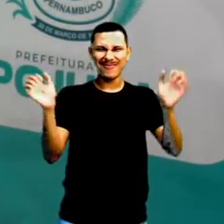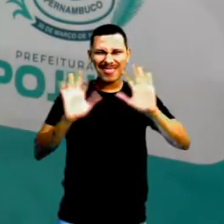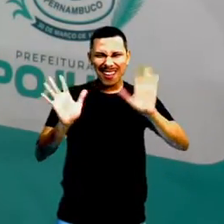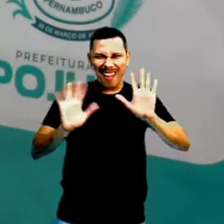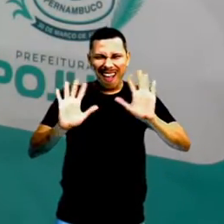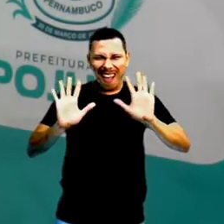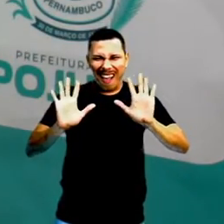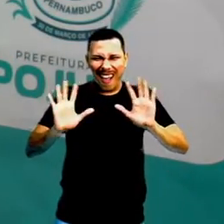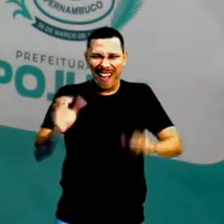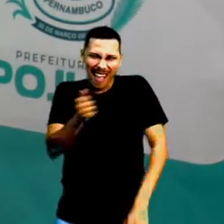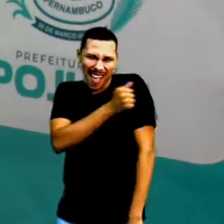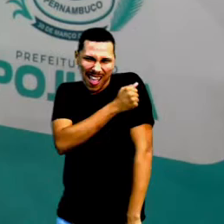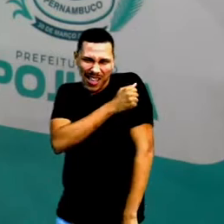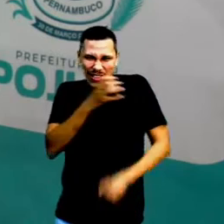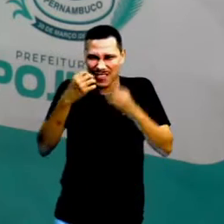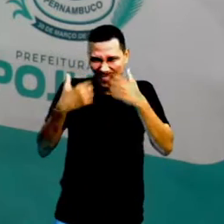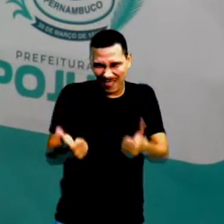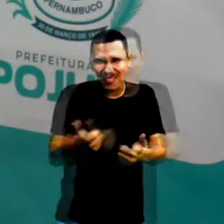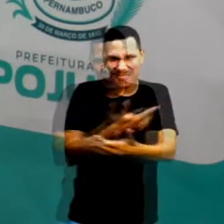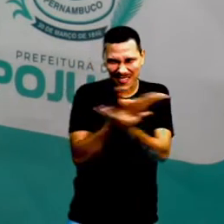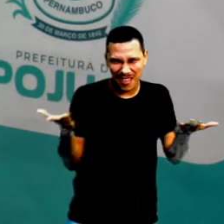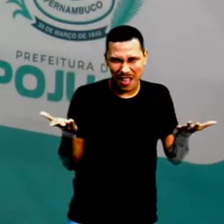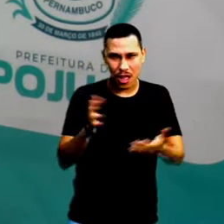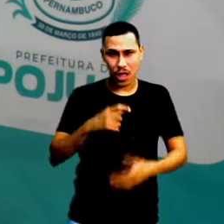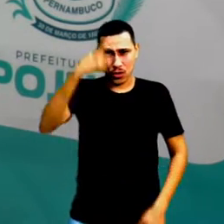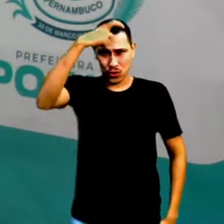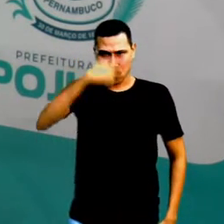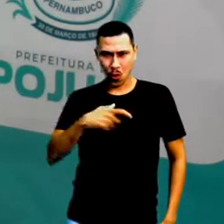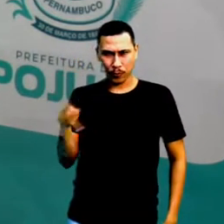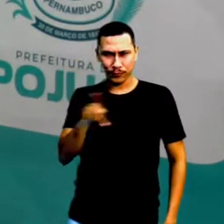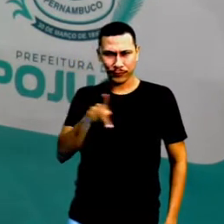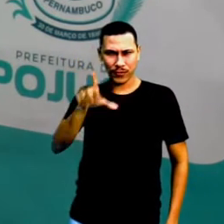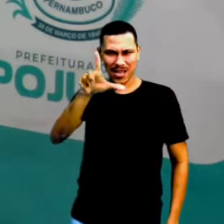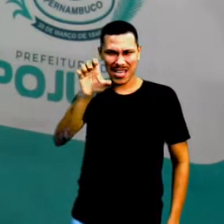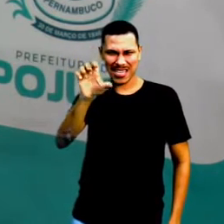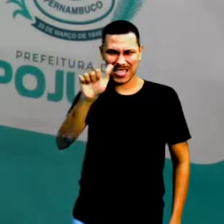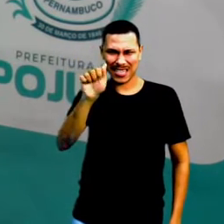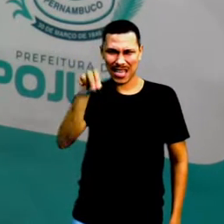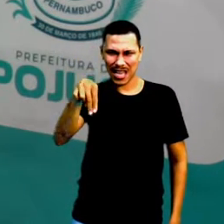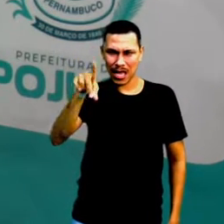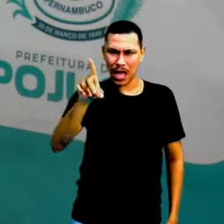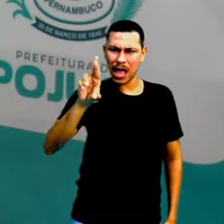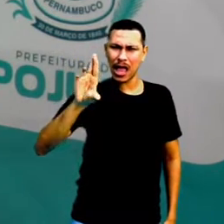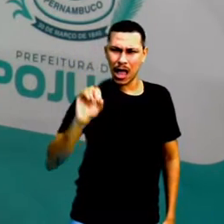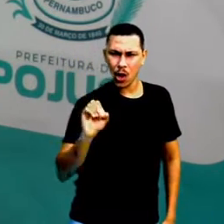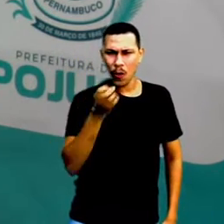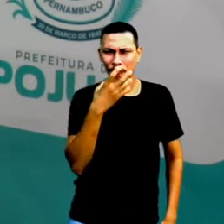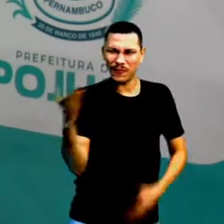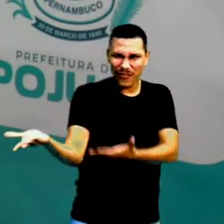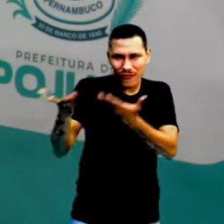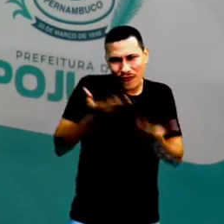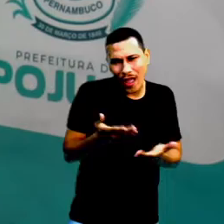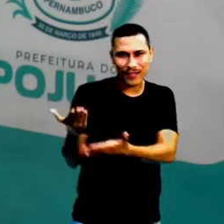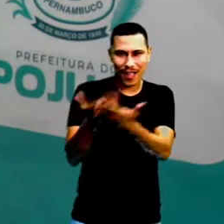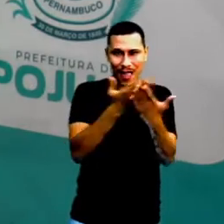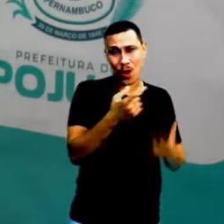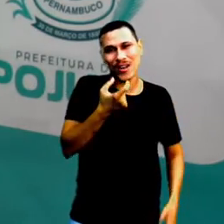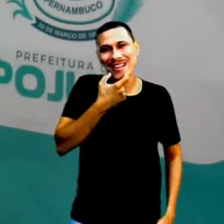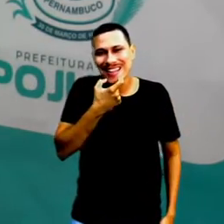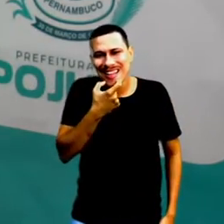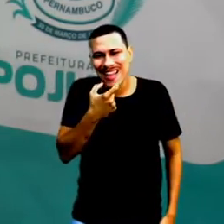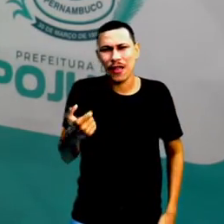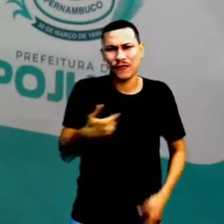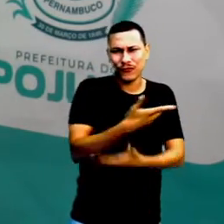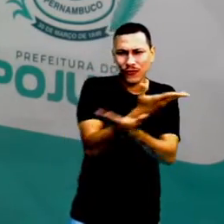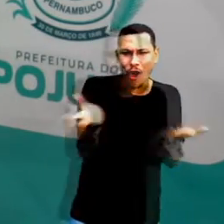Hello students! Como vocês estão? Aqui é o Teacher Leandro e sejam bem-vindos a mais uma aula de língua inglesa. Meus queridos